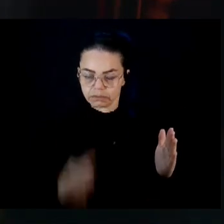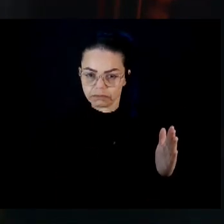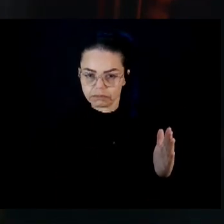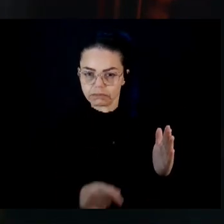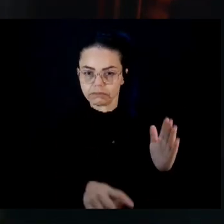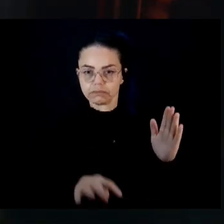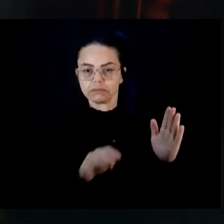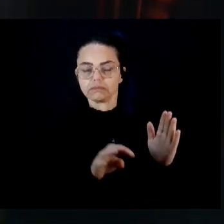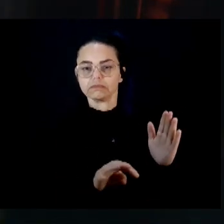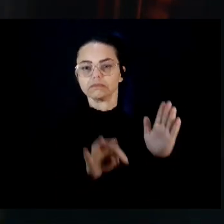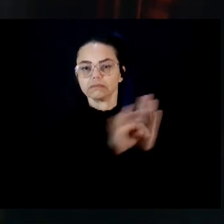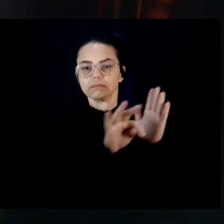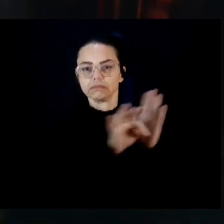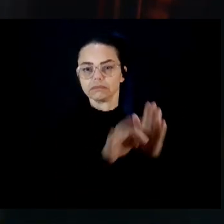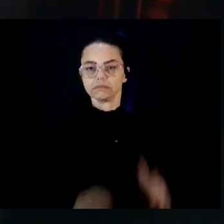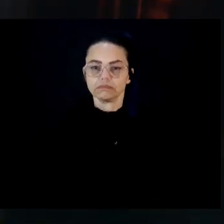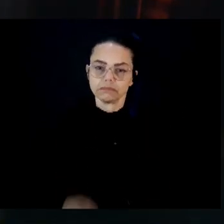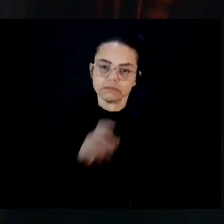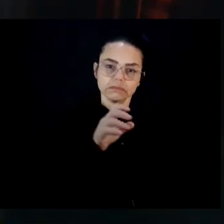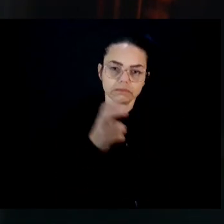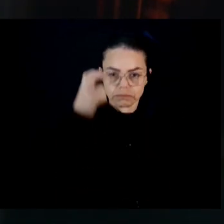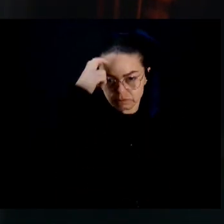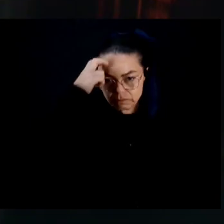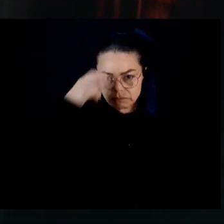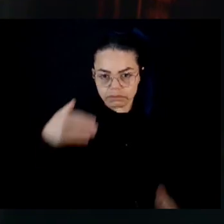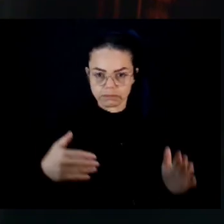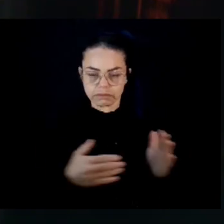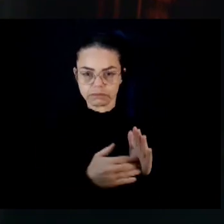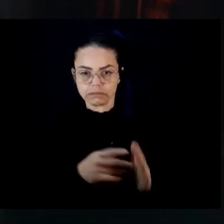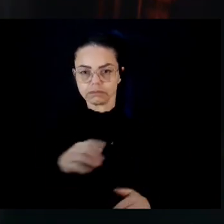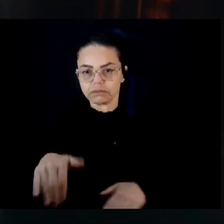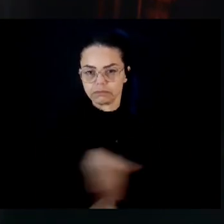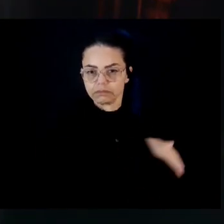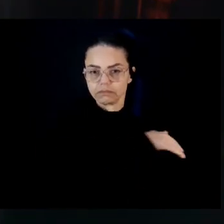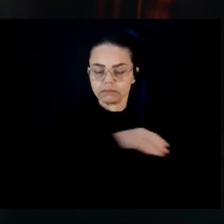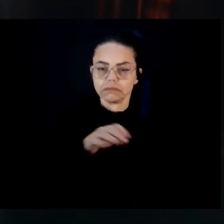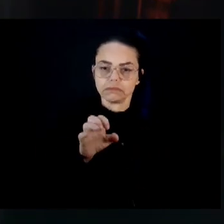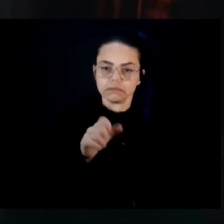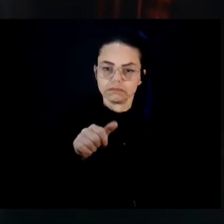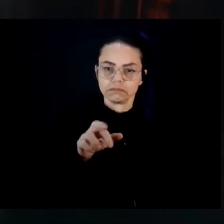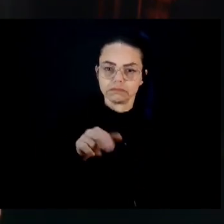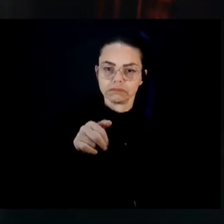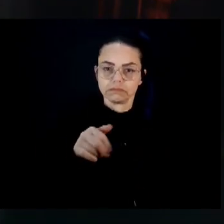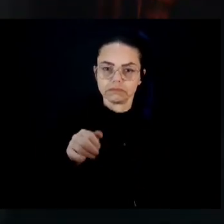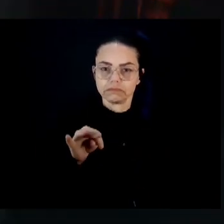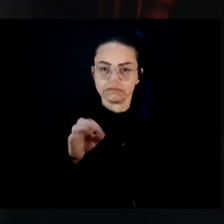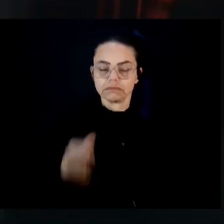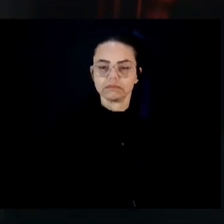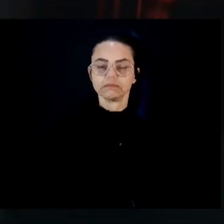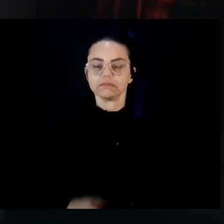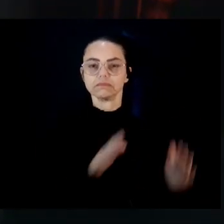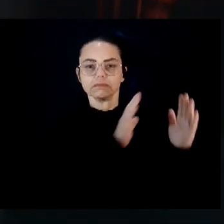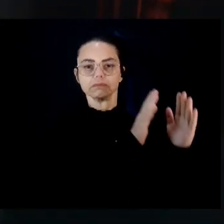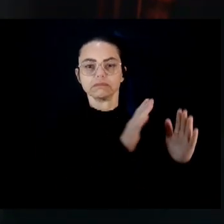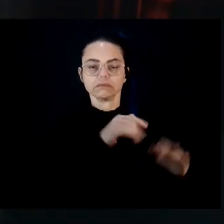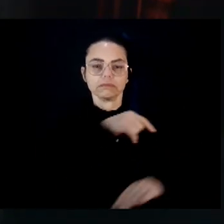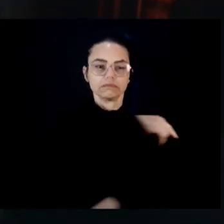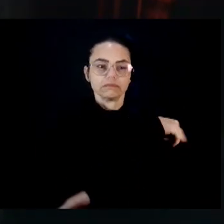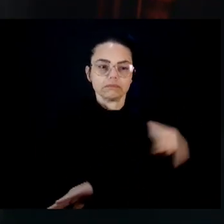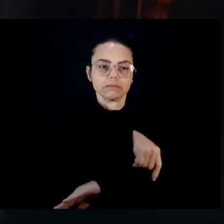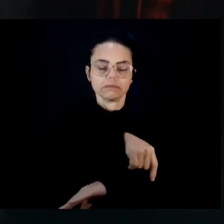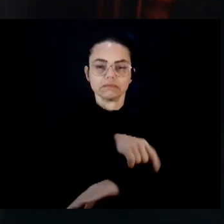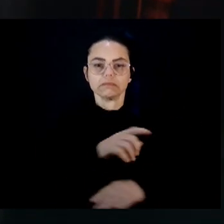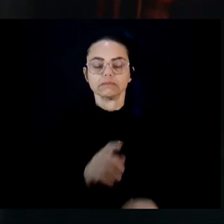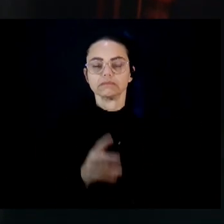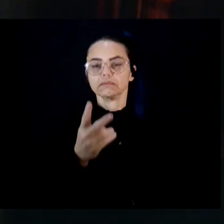Rua Ernesto Kuman. O trabalho será feito em 2 quarteirões por vez, com previsão de conclusão aí em 3